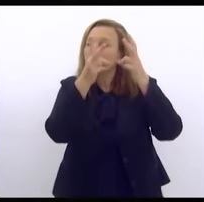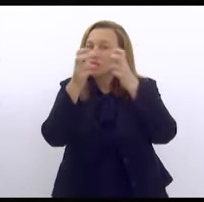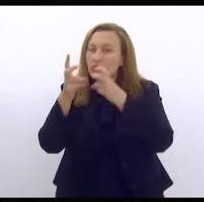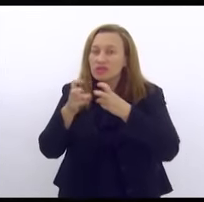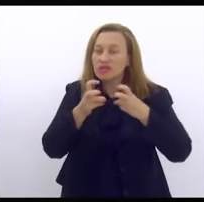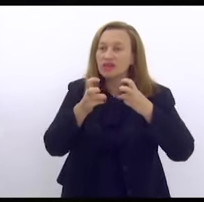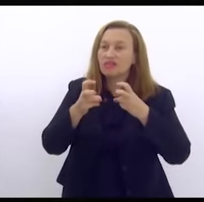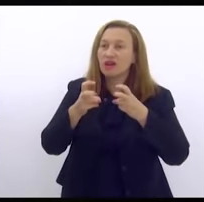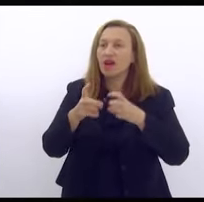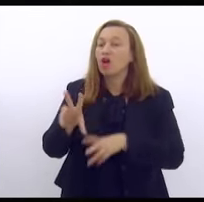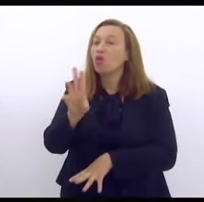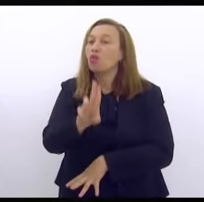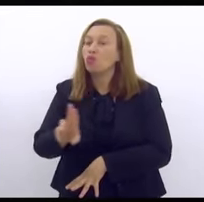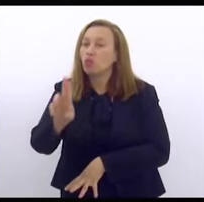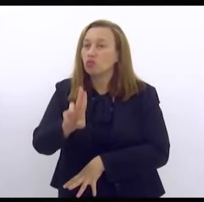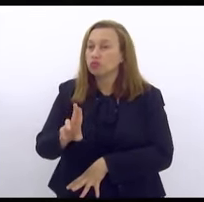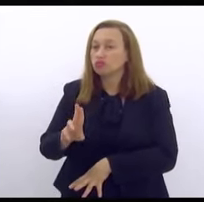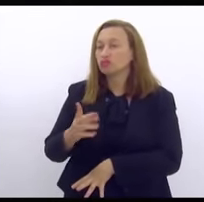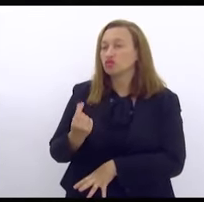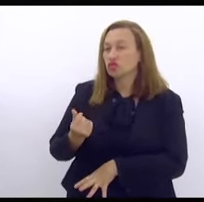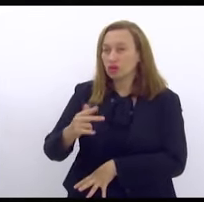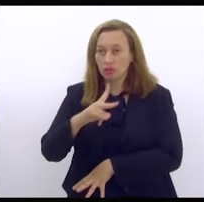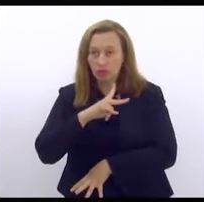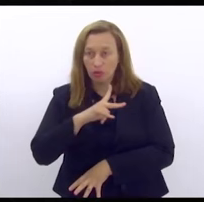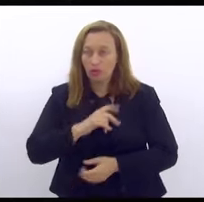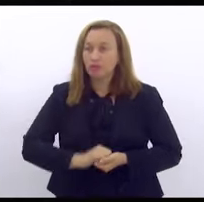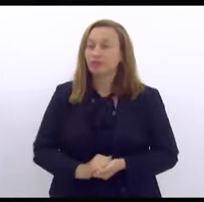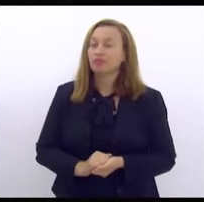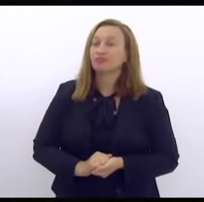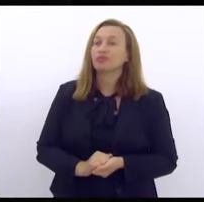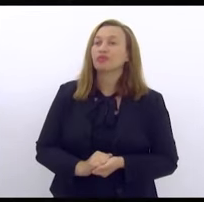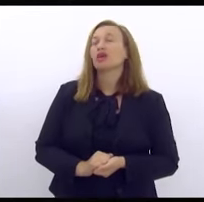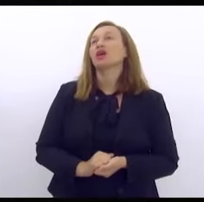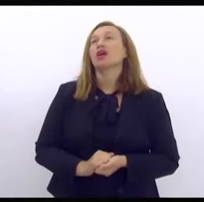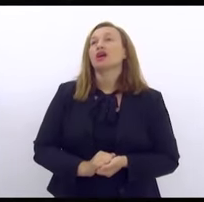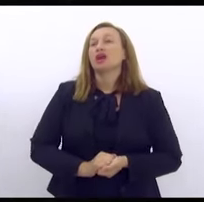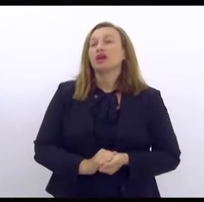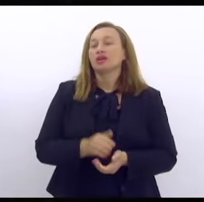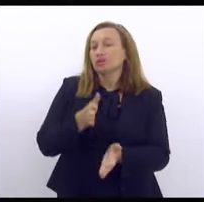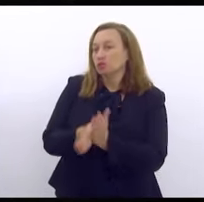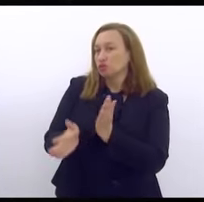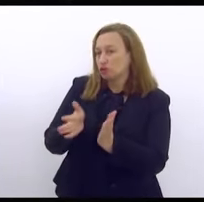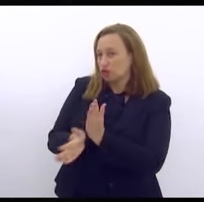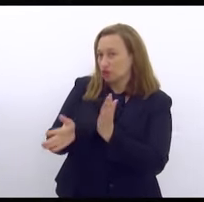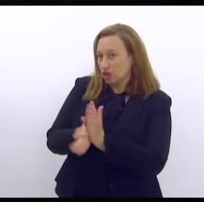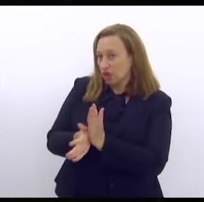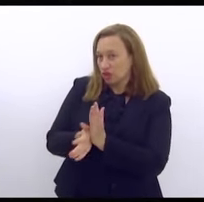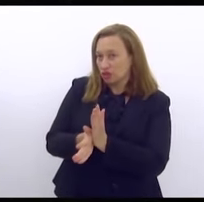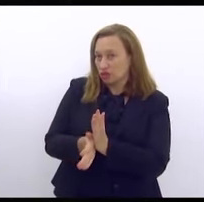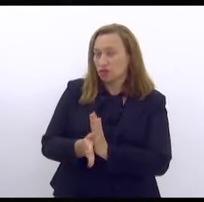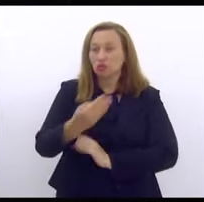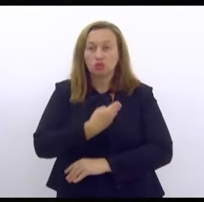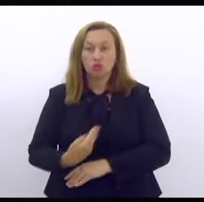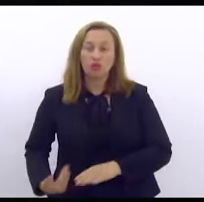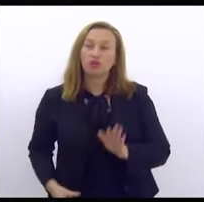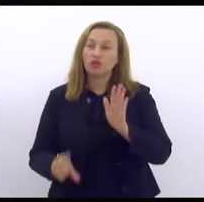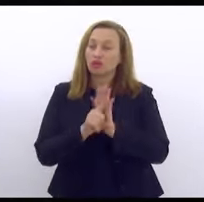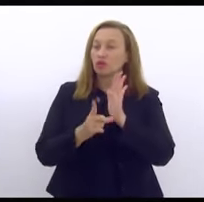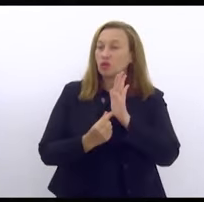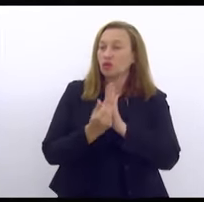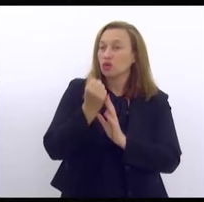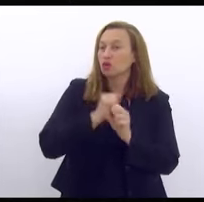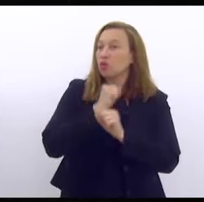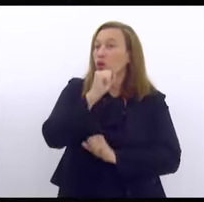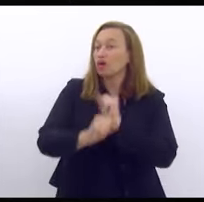uso do nosso próprio dinheiro. Na previsão de receitas e despesas do governo na LOA para o ano que